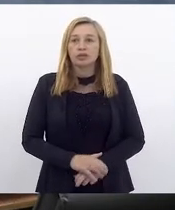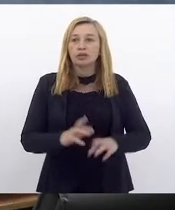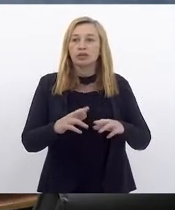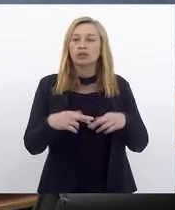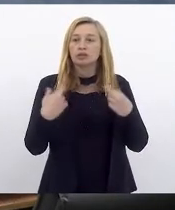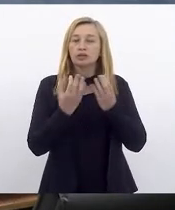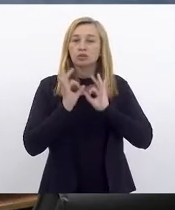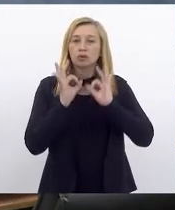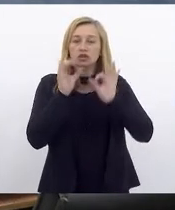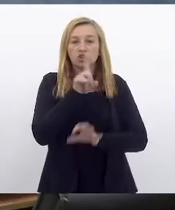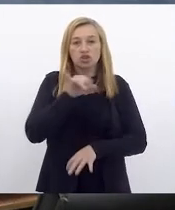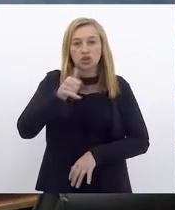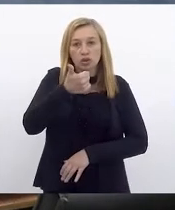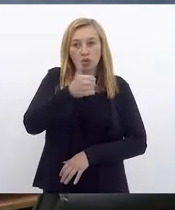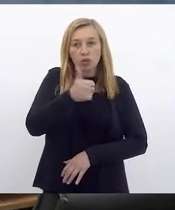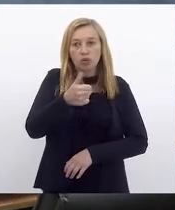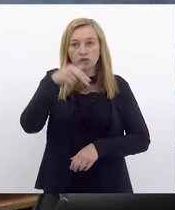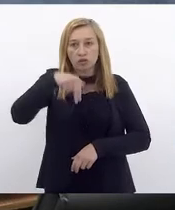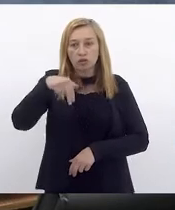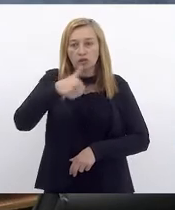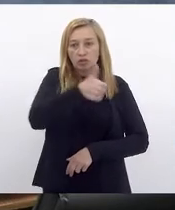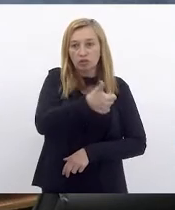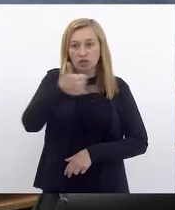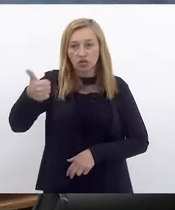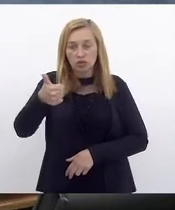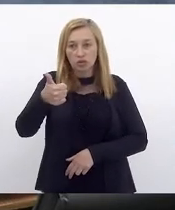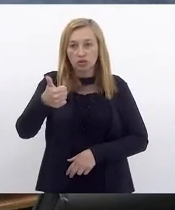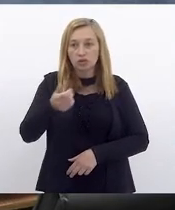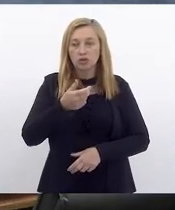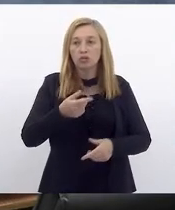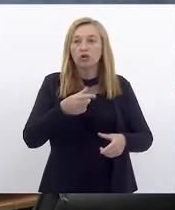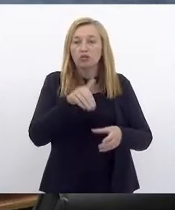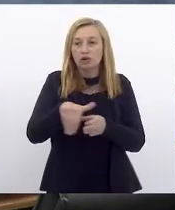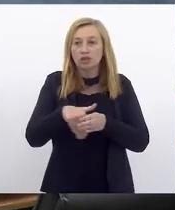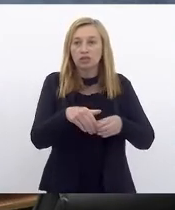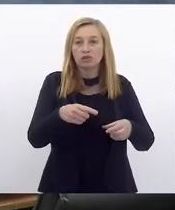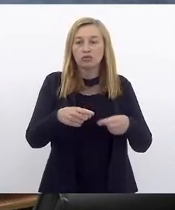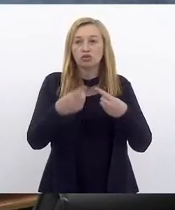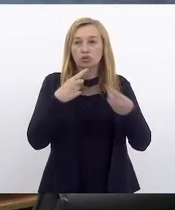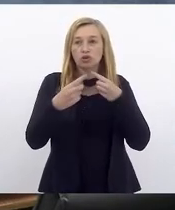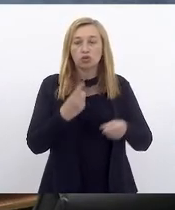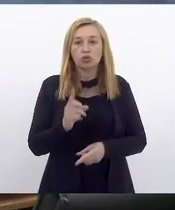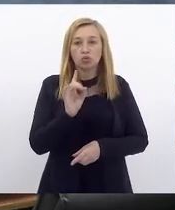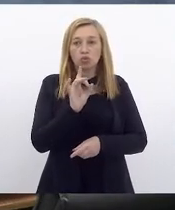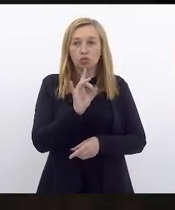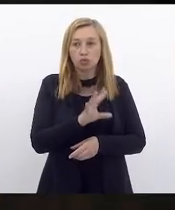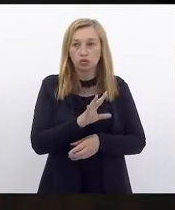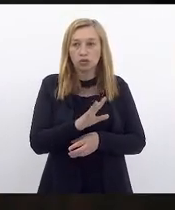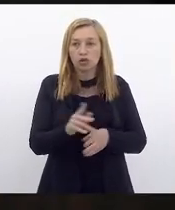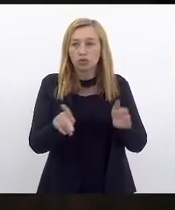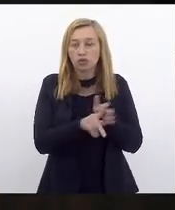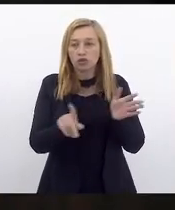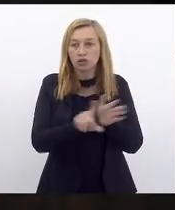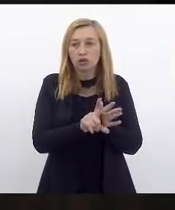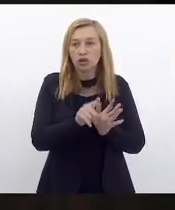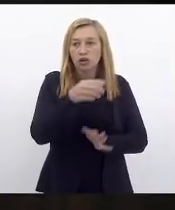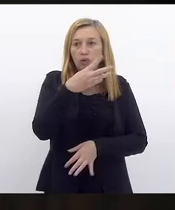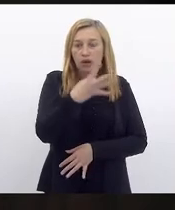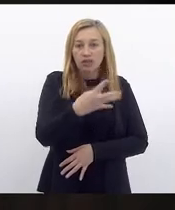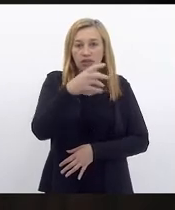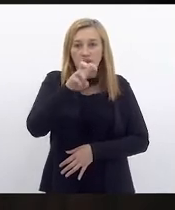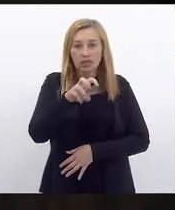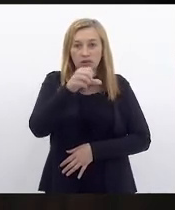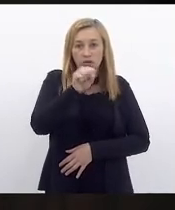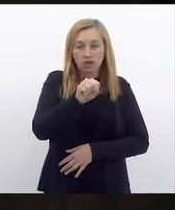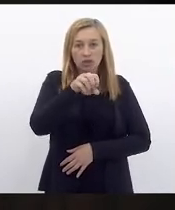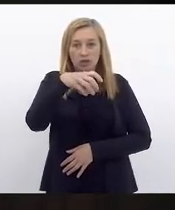ordinária do dia 11 de novembro de 2021, regime de urgência, votação e discussão única. Projeto de lei 4584